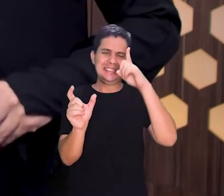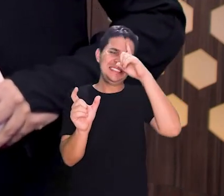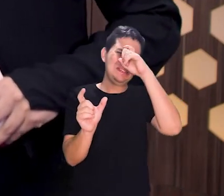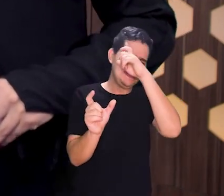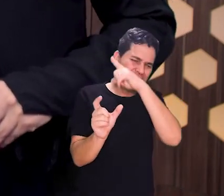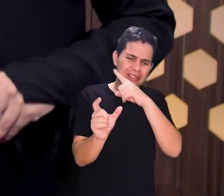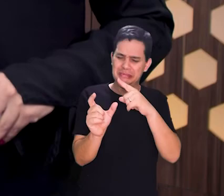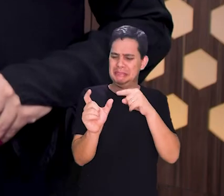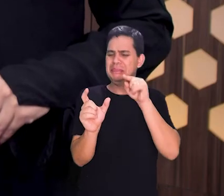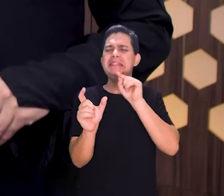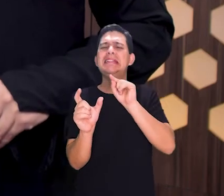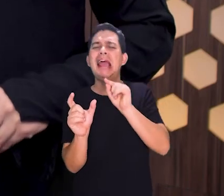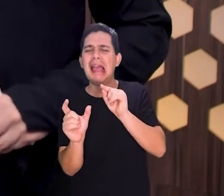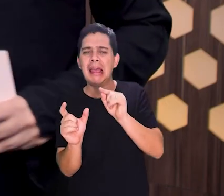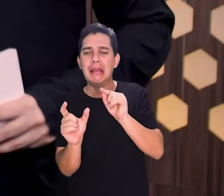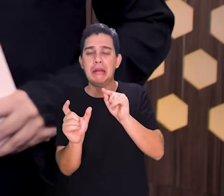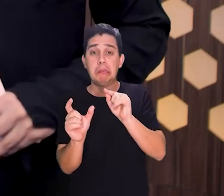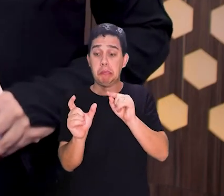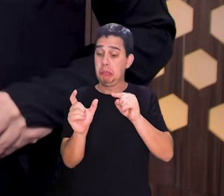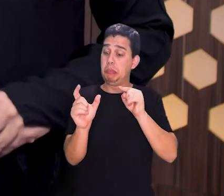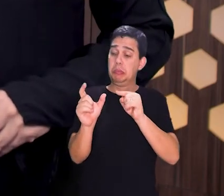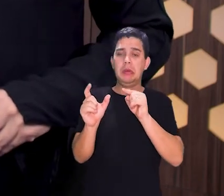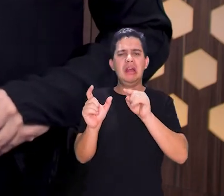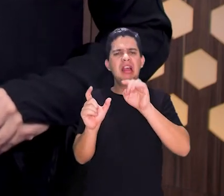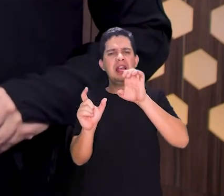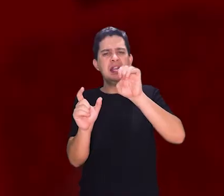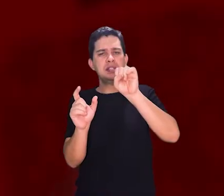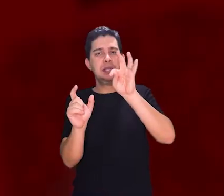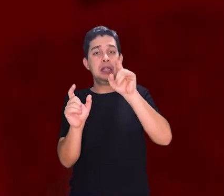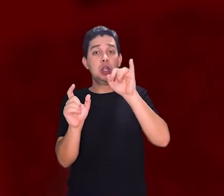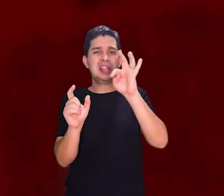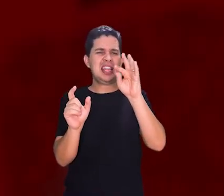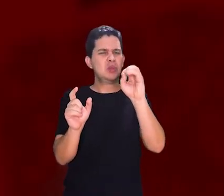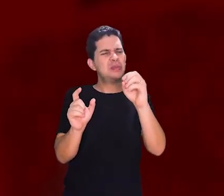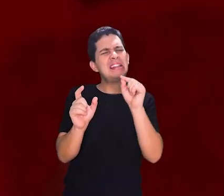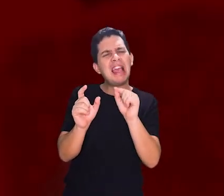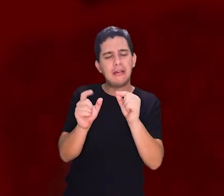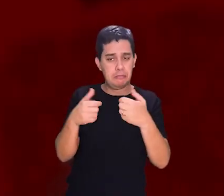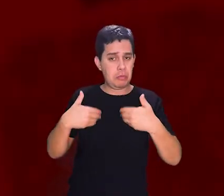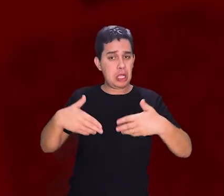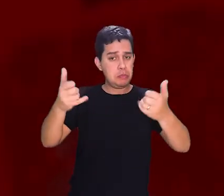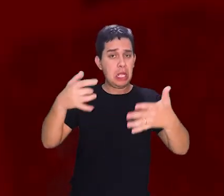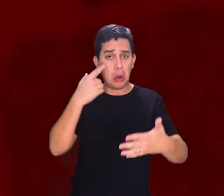você vai conhecer o significado de estelionato.